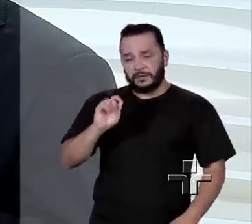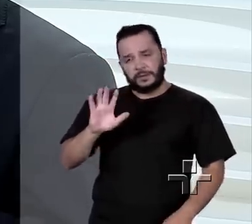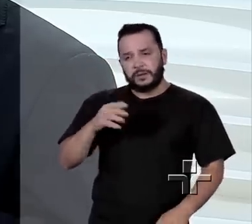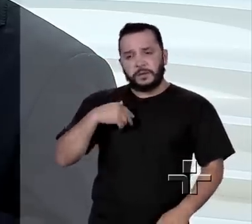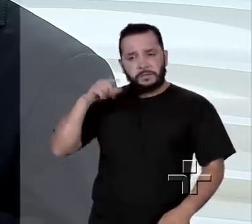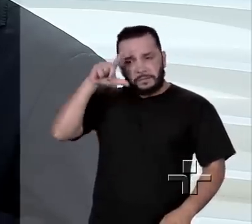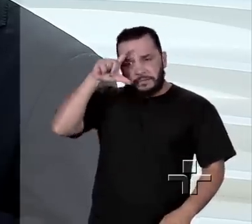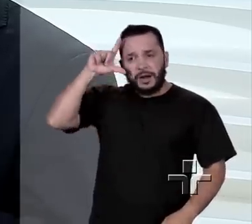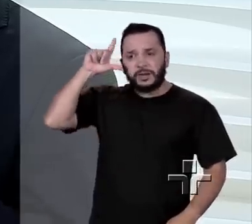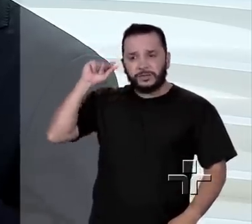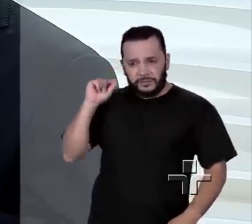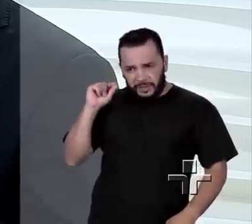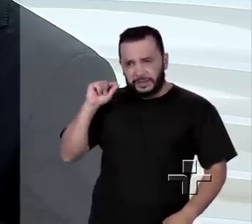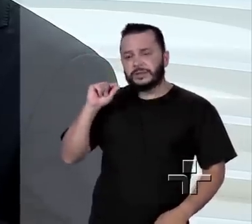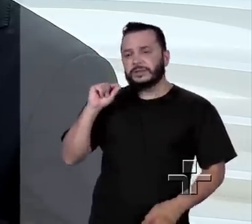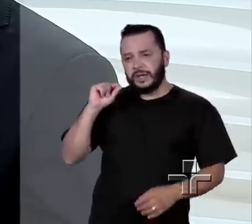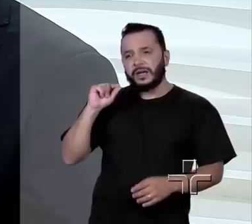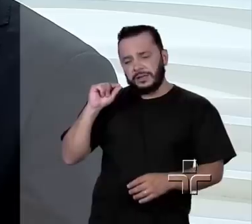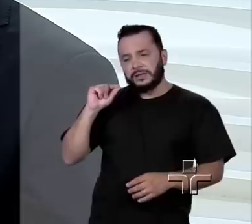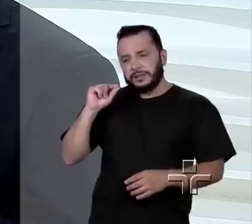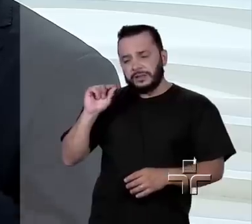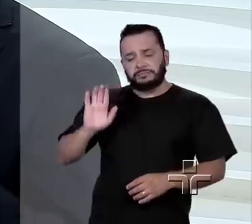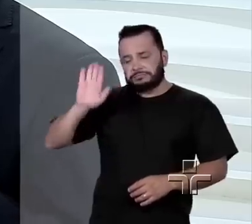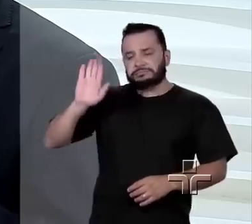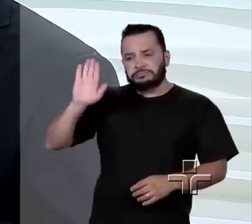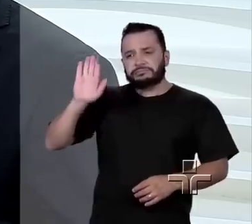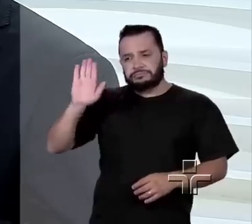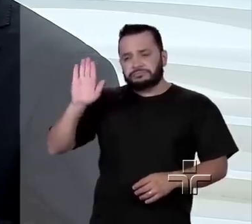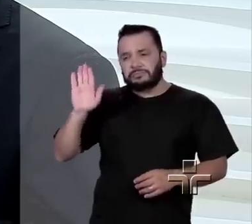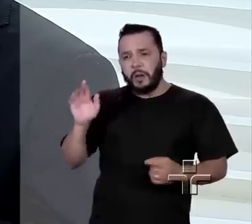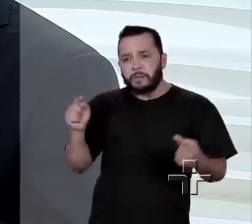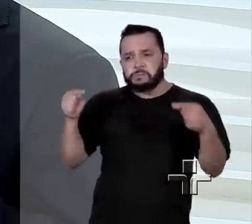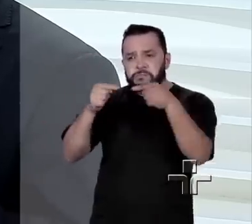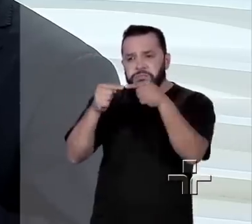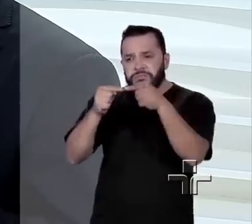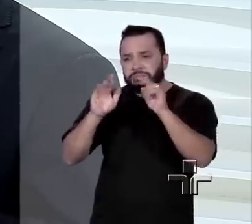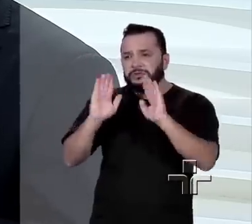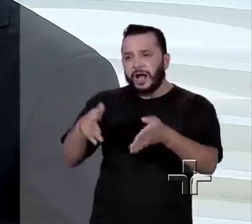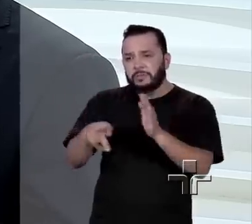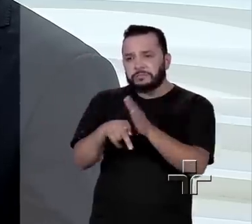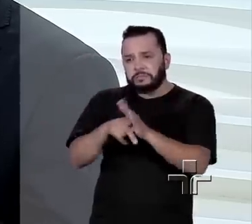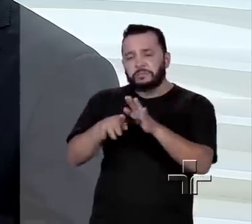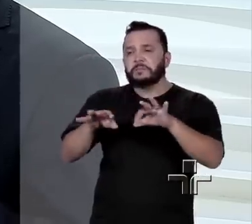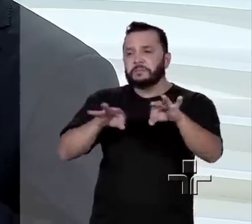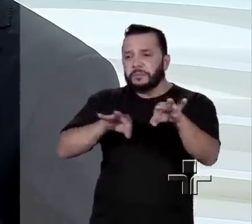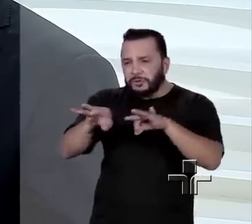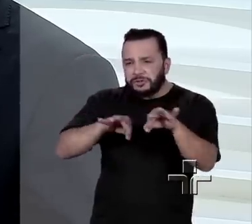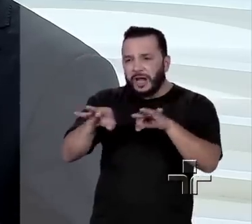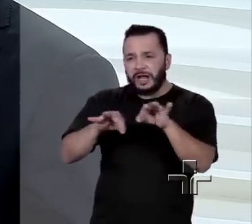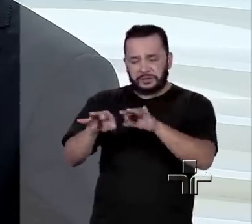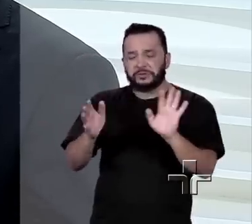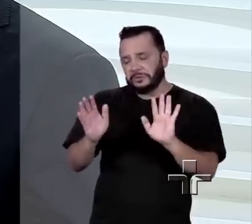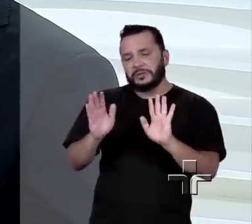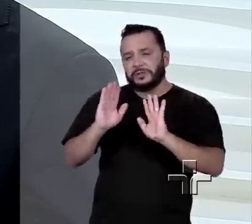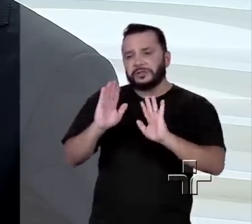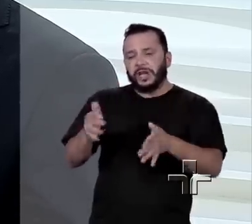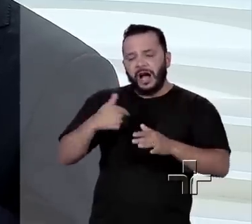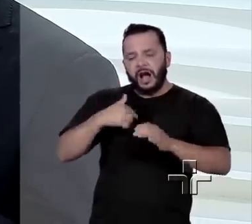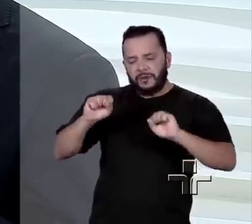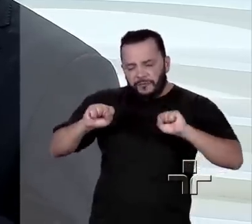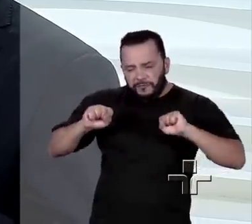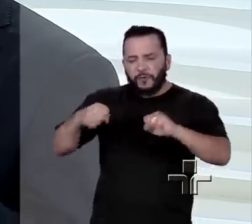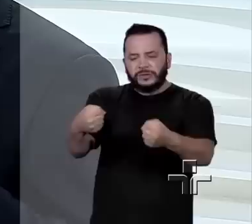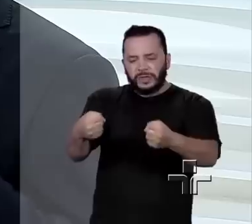Márcio França representava uma expectativa, principalmente por fortalecimento